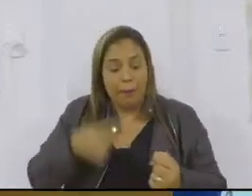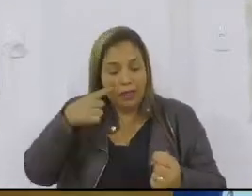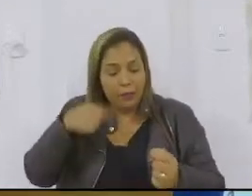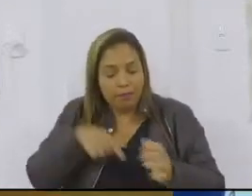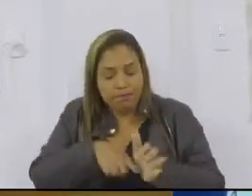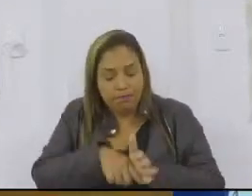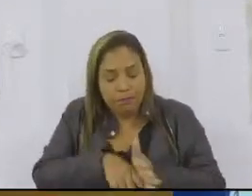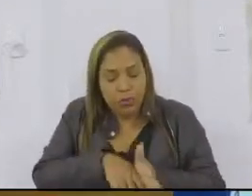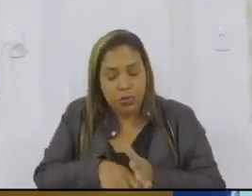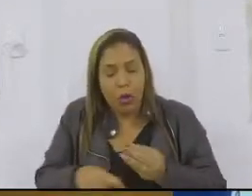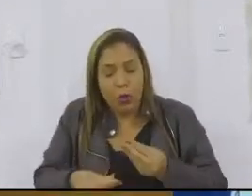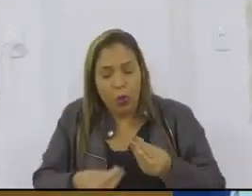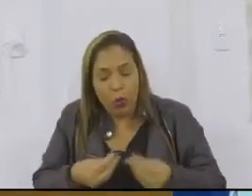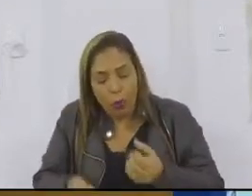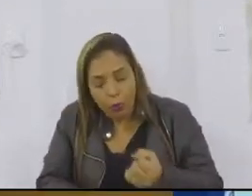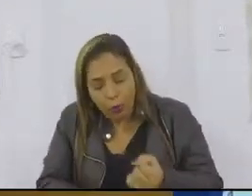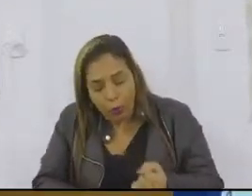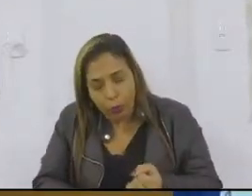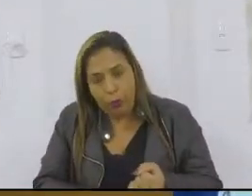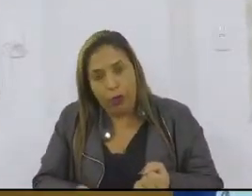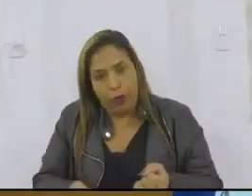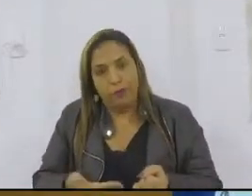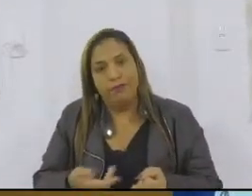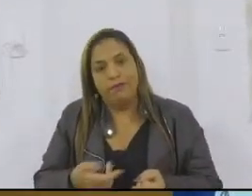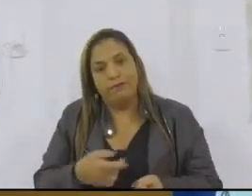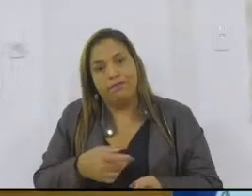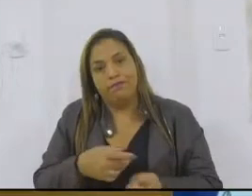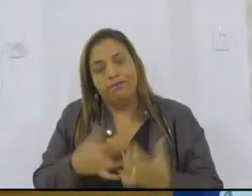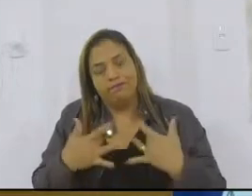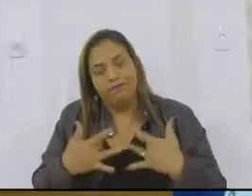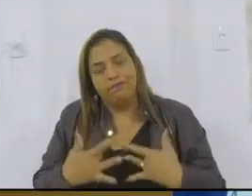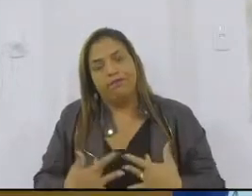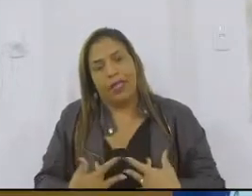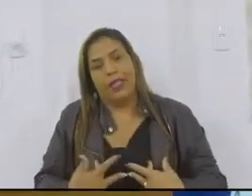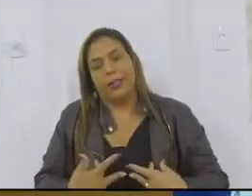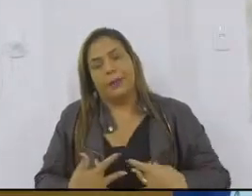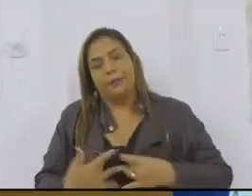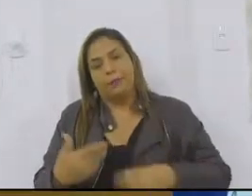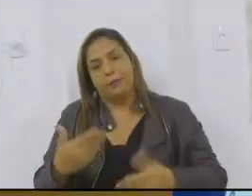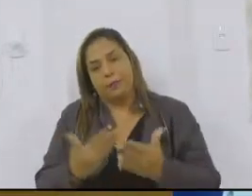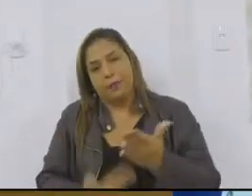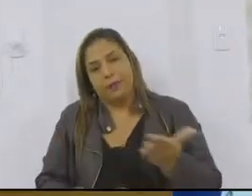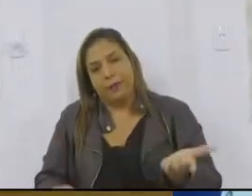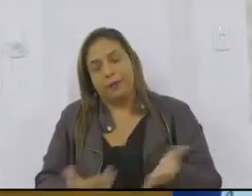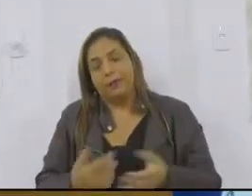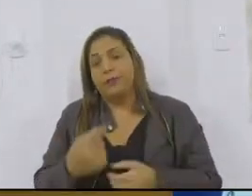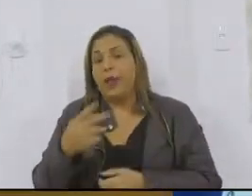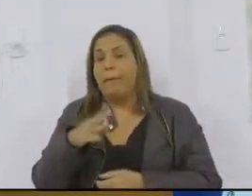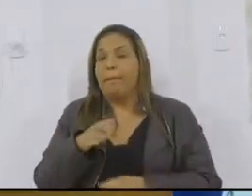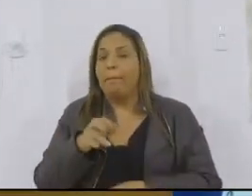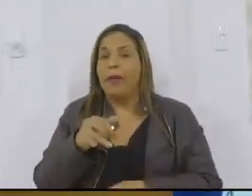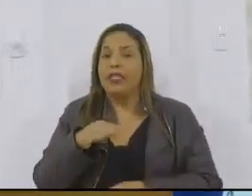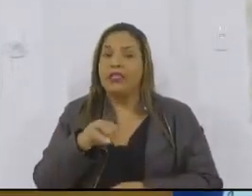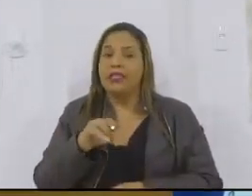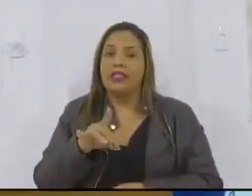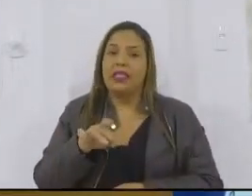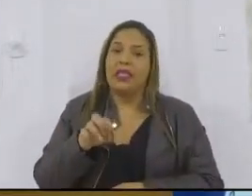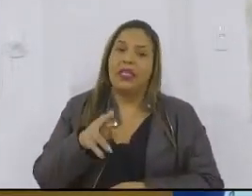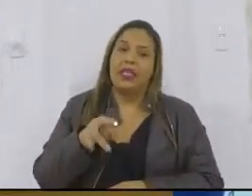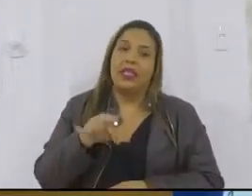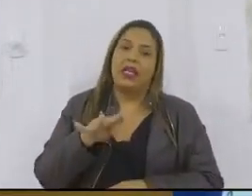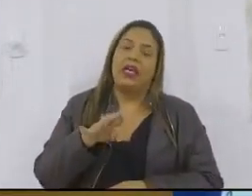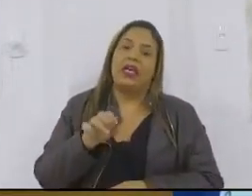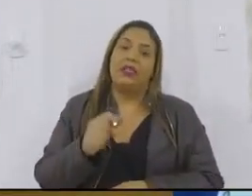desse imóvel, e é uma pena realmente de perder o recurso. E lá no Bandeirantes 1 é a mesma coisa. A gente convive com um posto de saúde